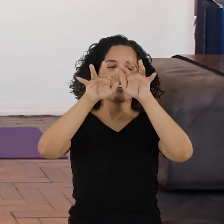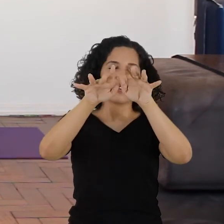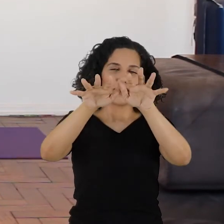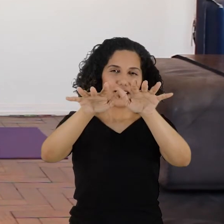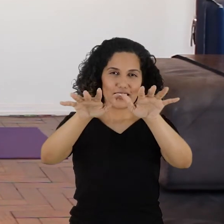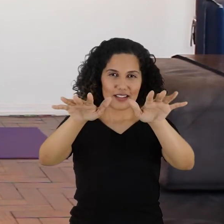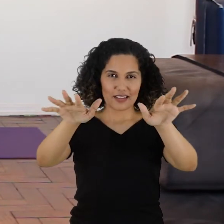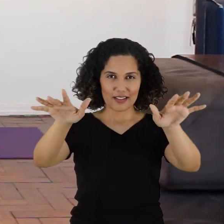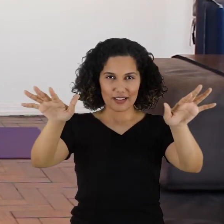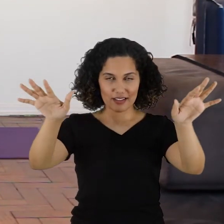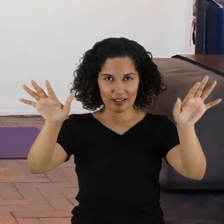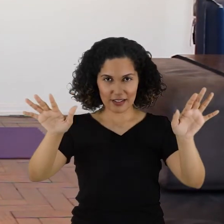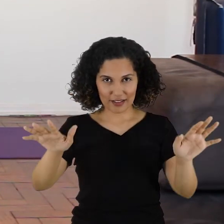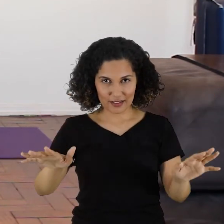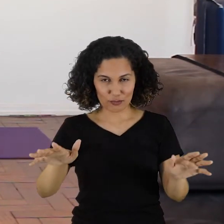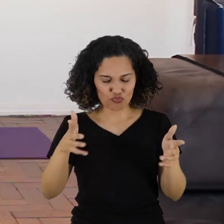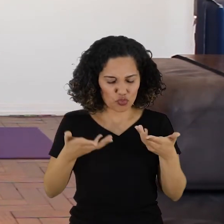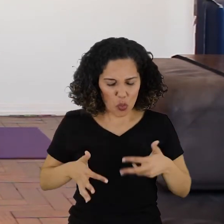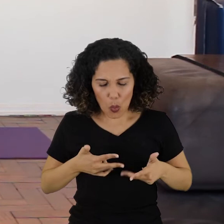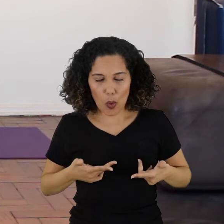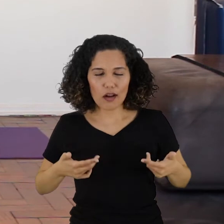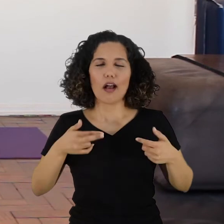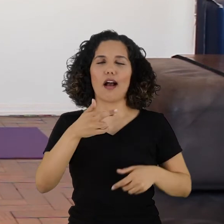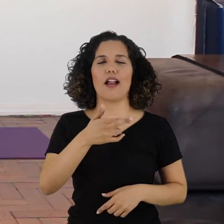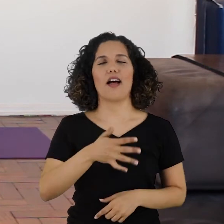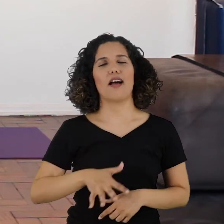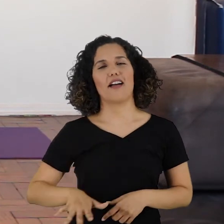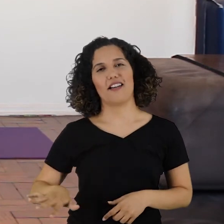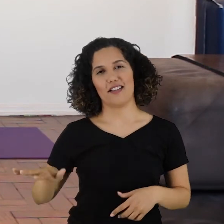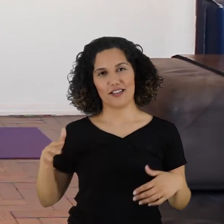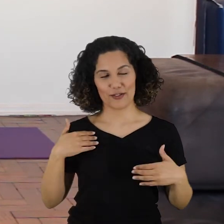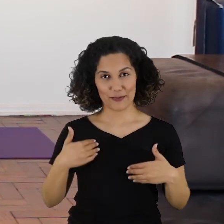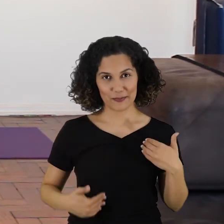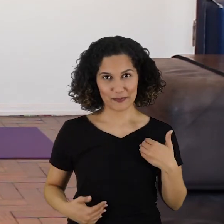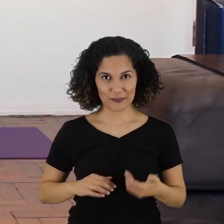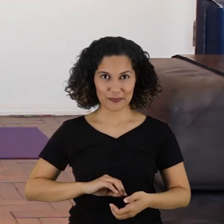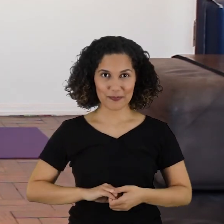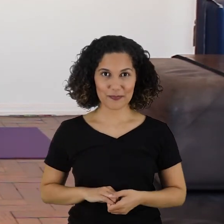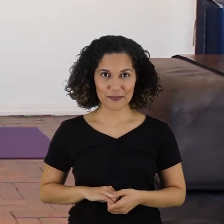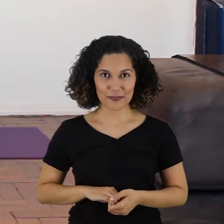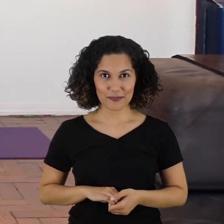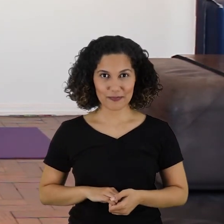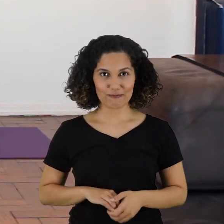Expira, joga para fora o que você não quer e relaxa seu corpo.